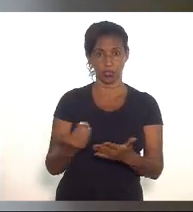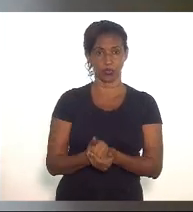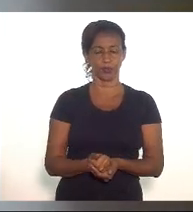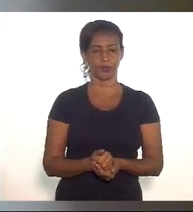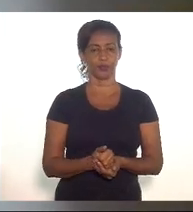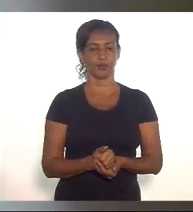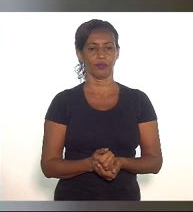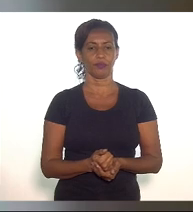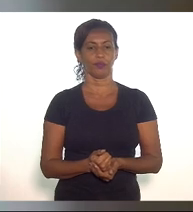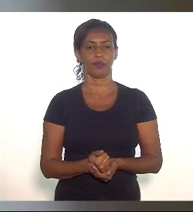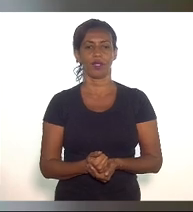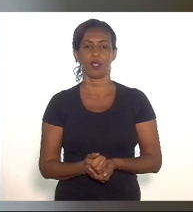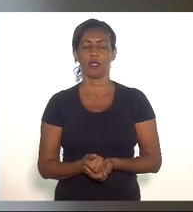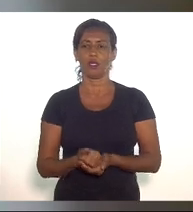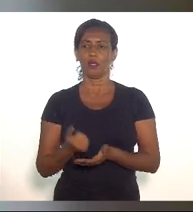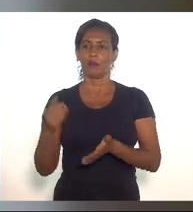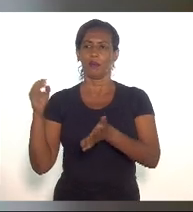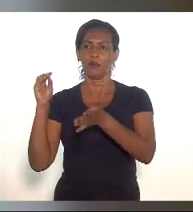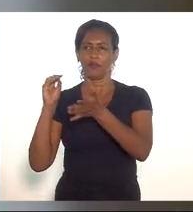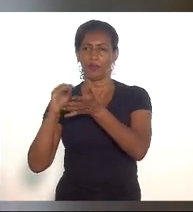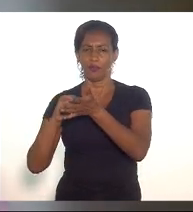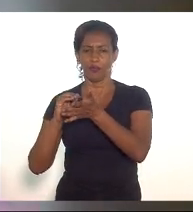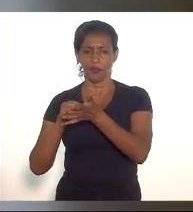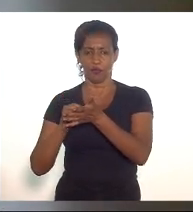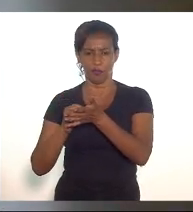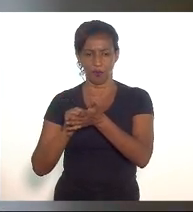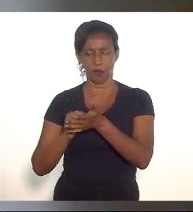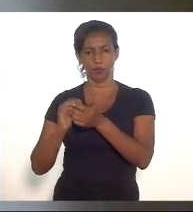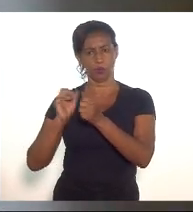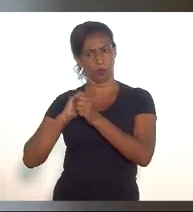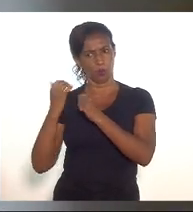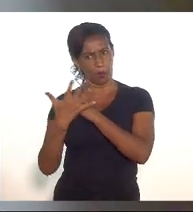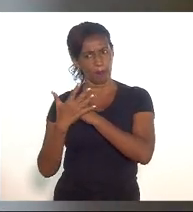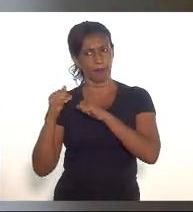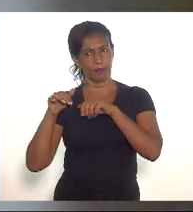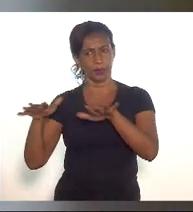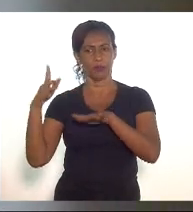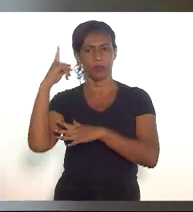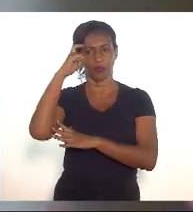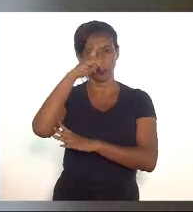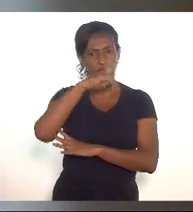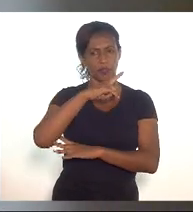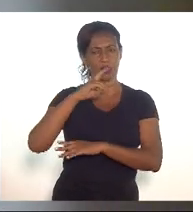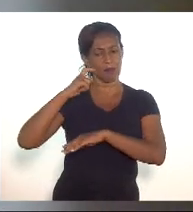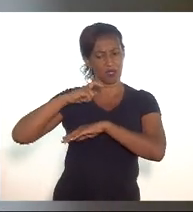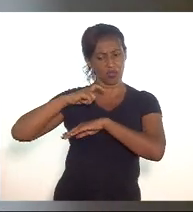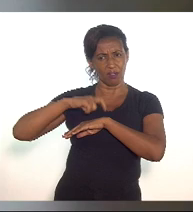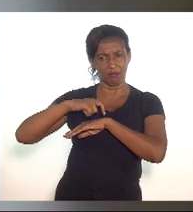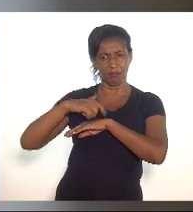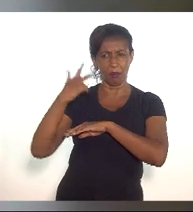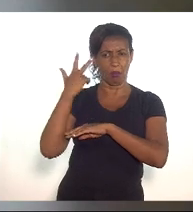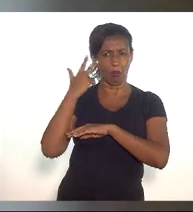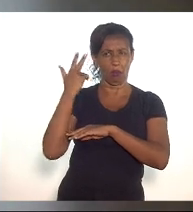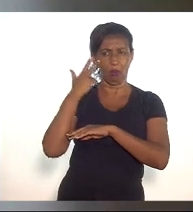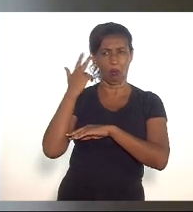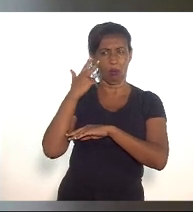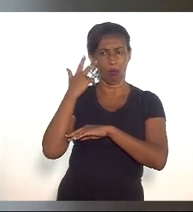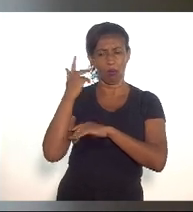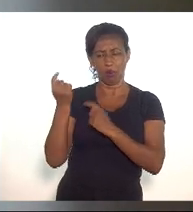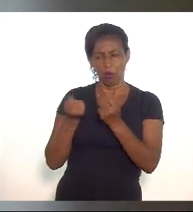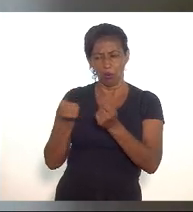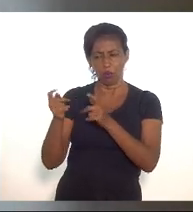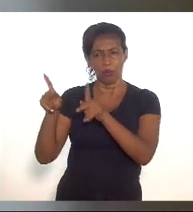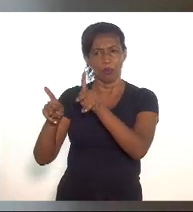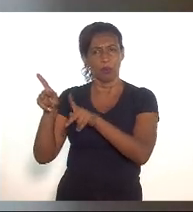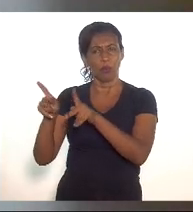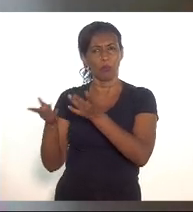Isso hoje interfere diretamente na geração de... Bom, com a pandemia isso tudo ficou mais difícil, mas em tempos comuns, a economia popular